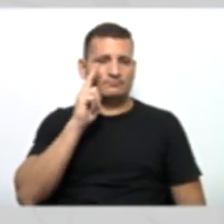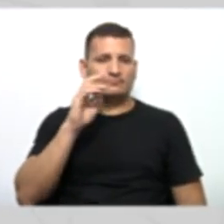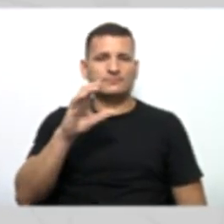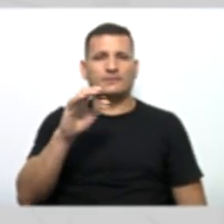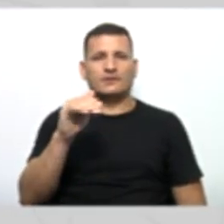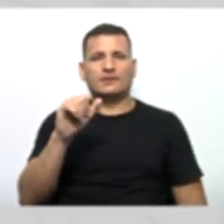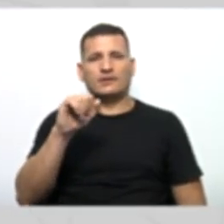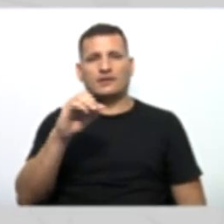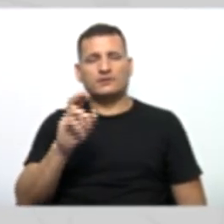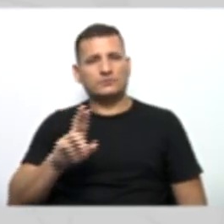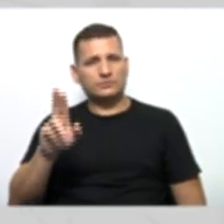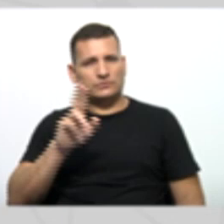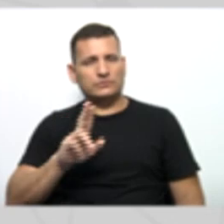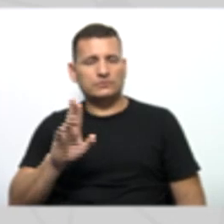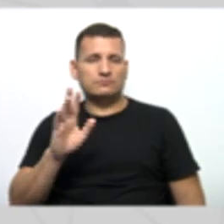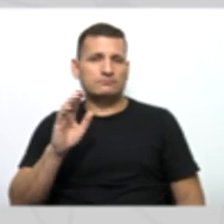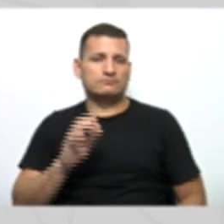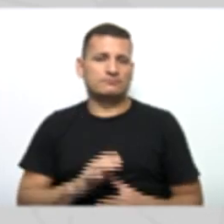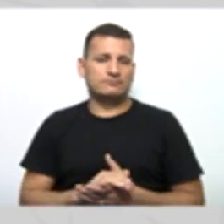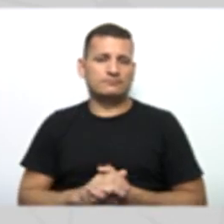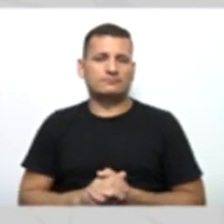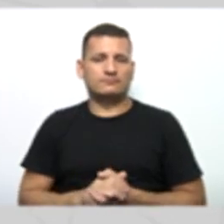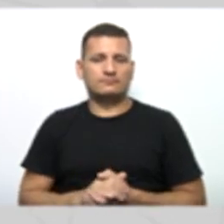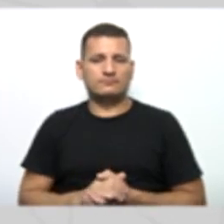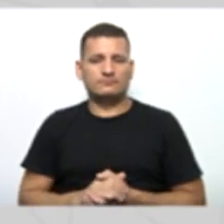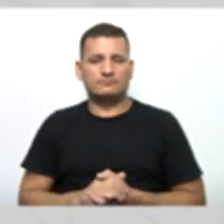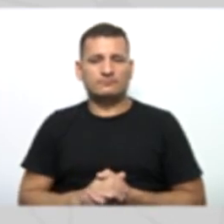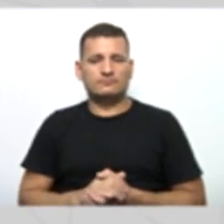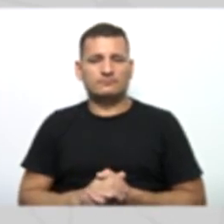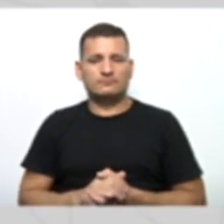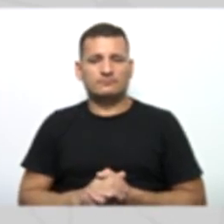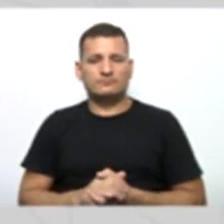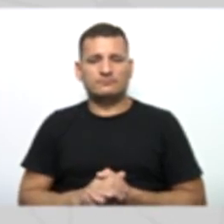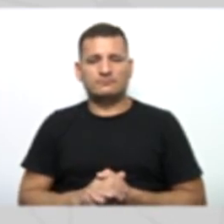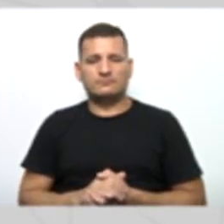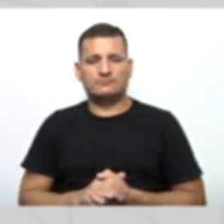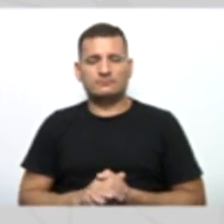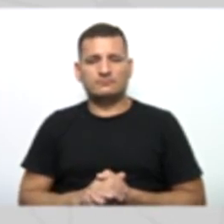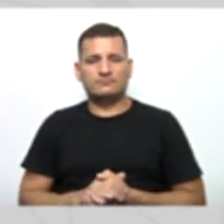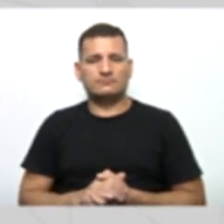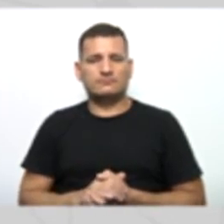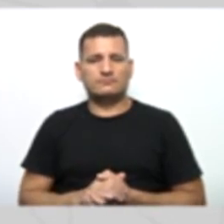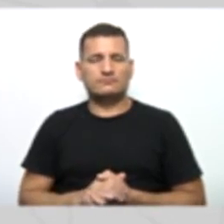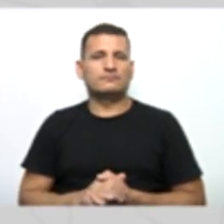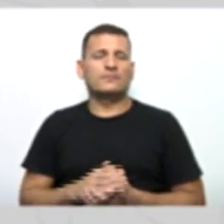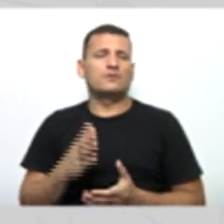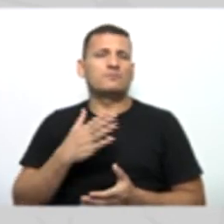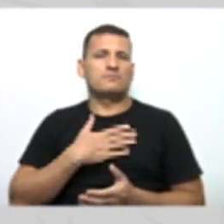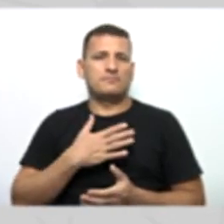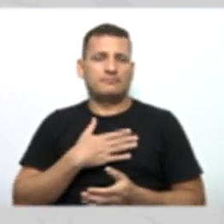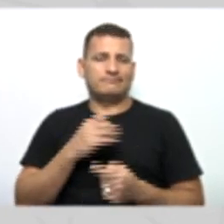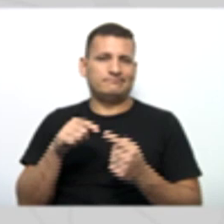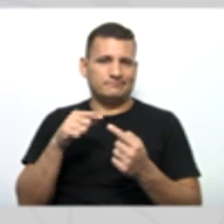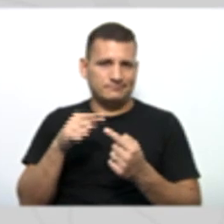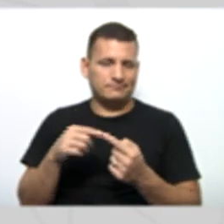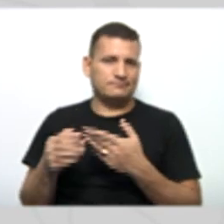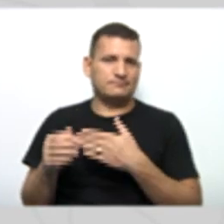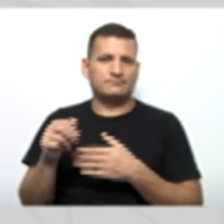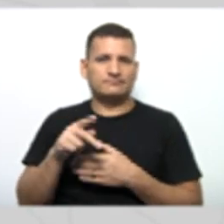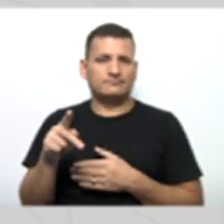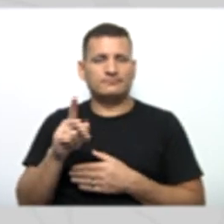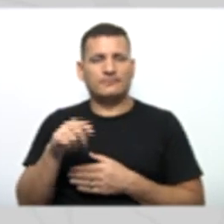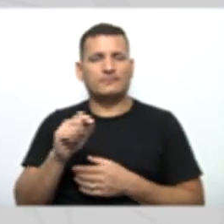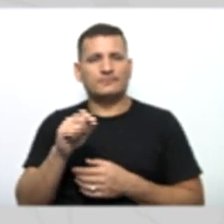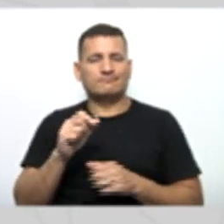gente falou tanto desse caso de uso aqui. Mas a minha missão e a missão do professor Marlon é essa, ó,